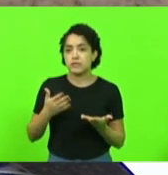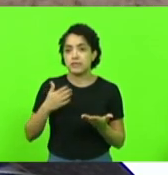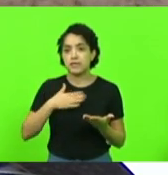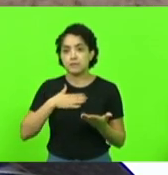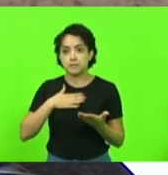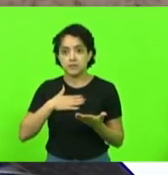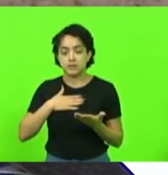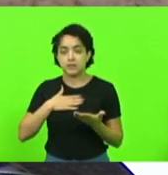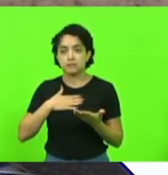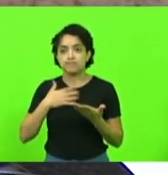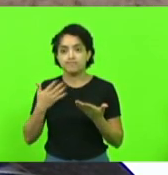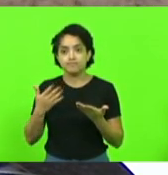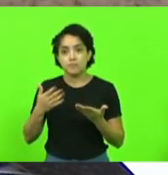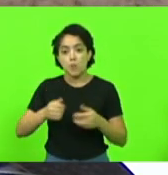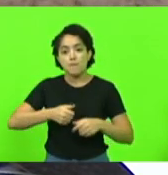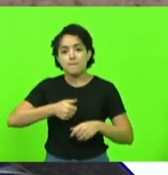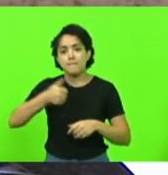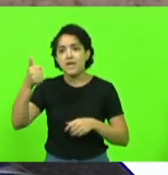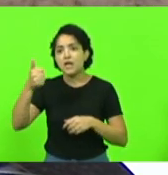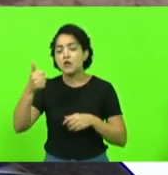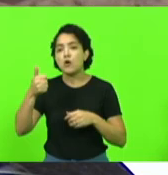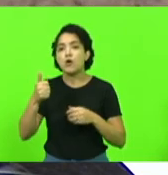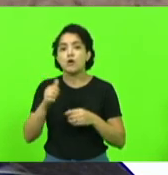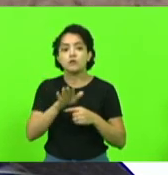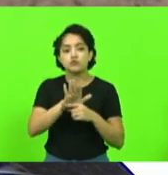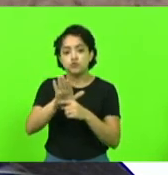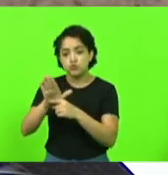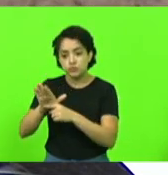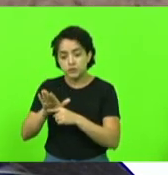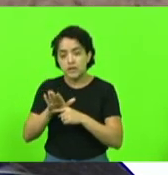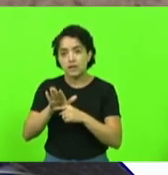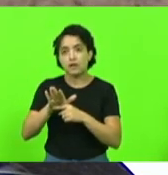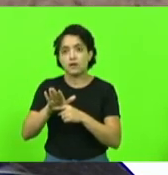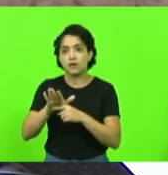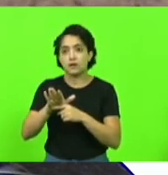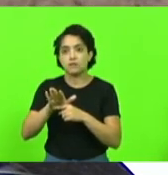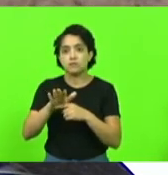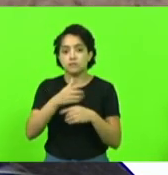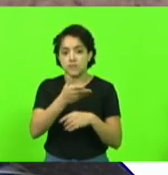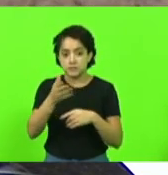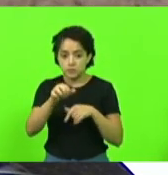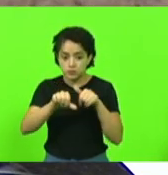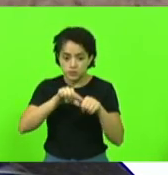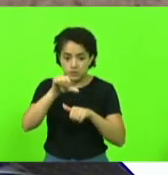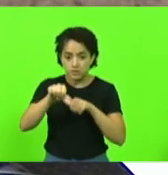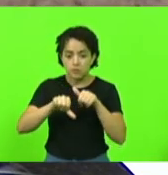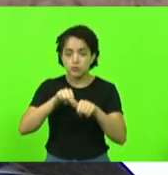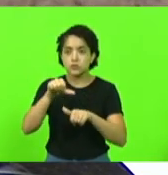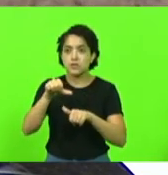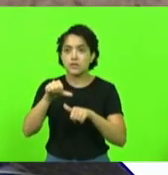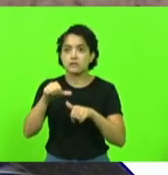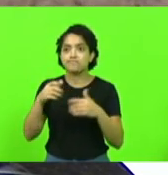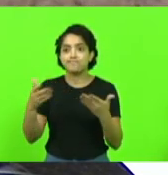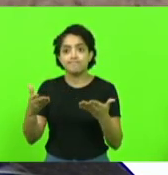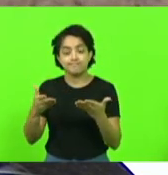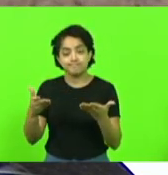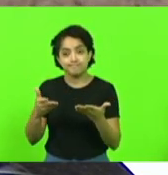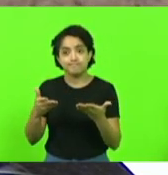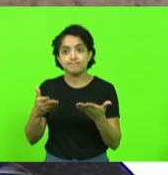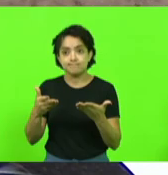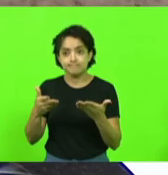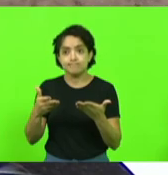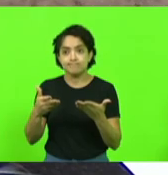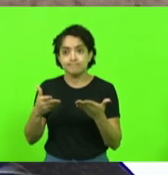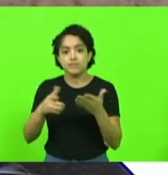melhor forma de oferecer oportunidade para qualquer pessoa que queira deixar a sua situação de vulnerabilidade é nós começarmos a